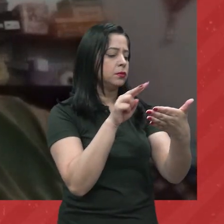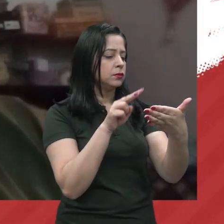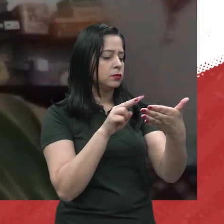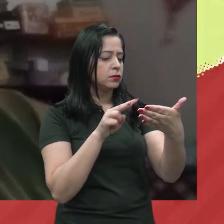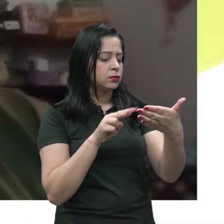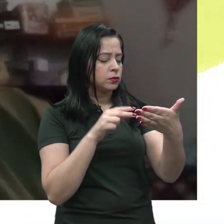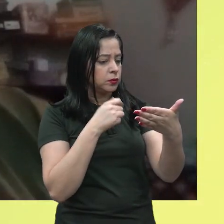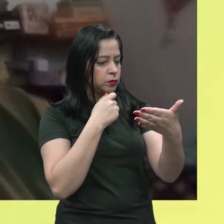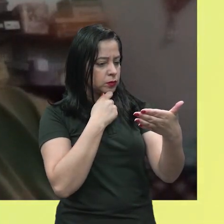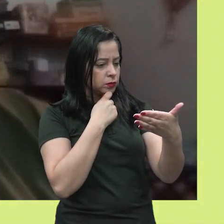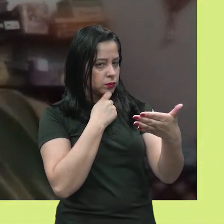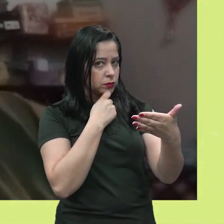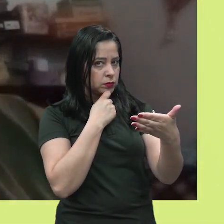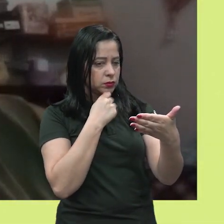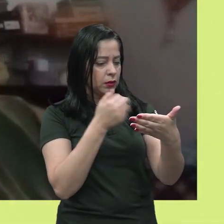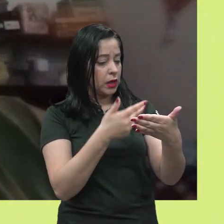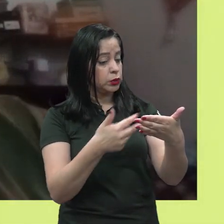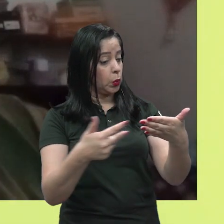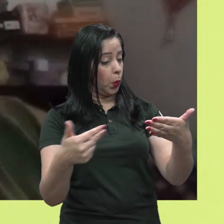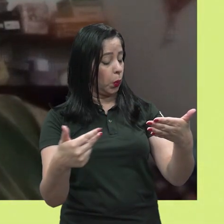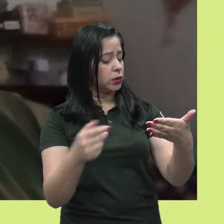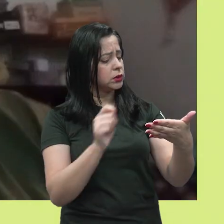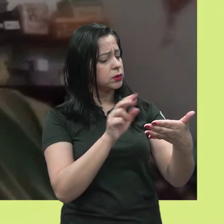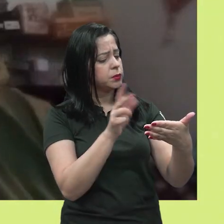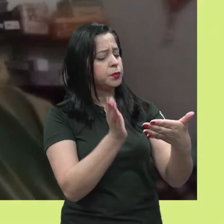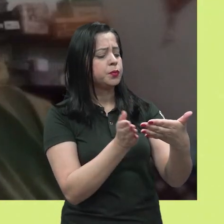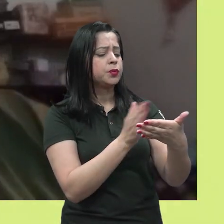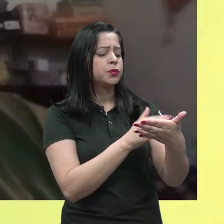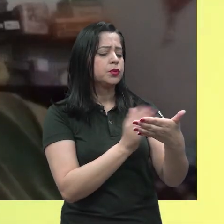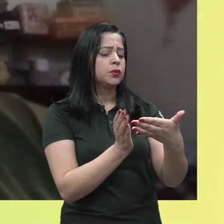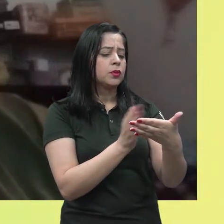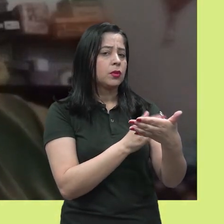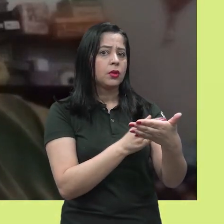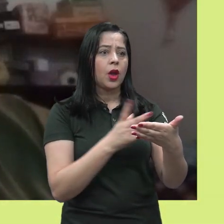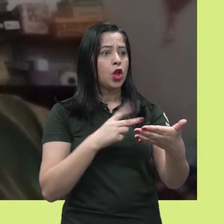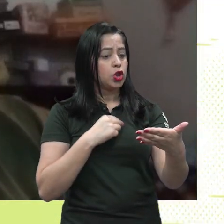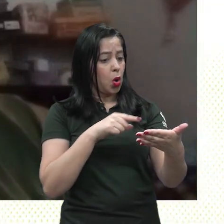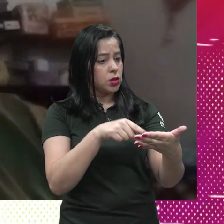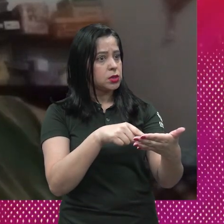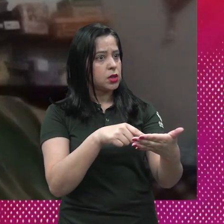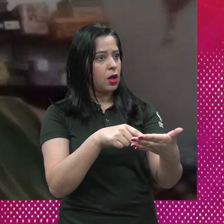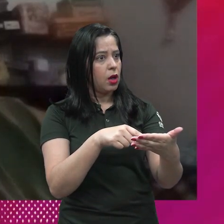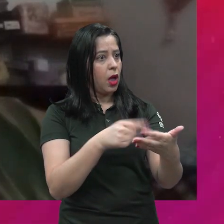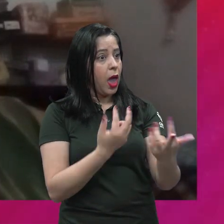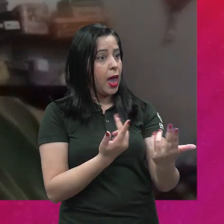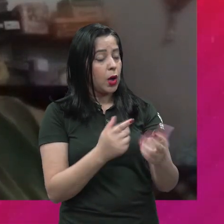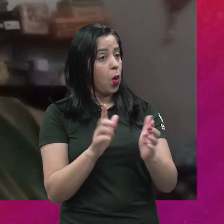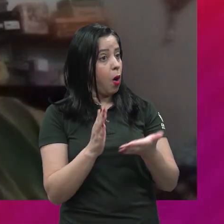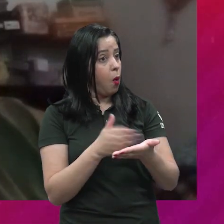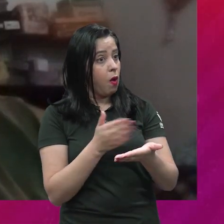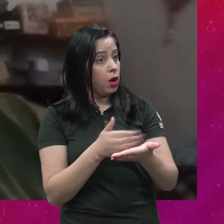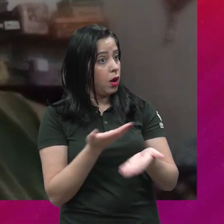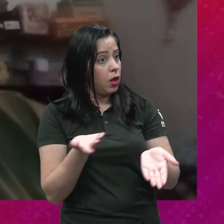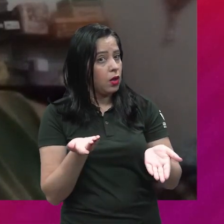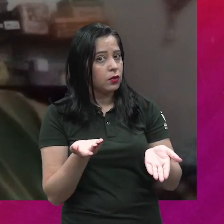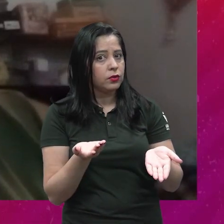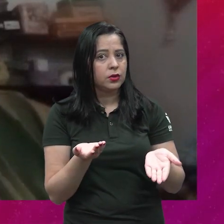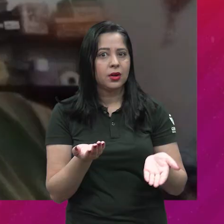meu caderno, as coisas que estavam escritas. Ela falou assim, esse caderno dá um livro, ela falou para